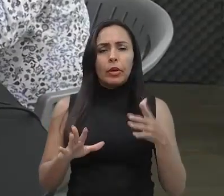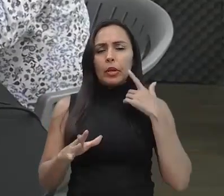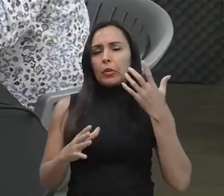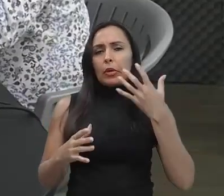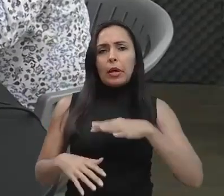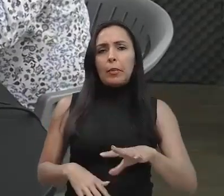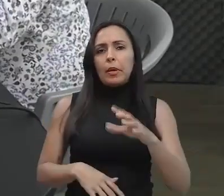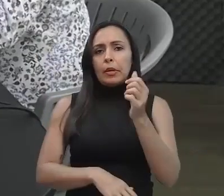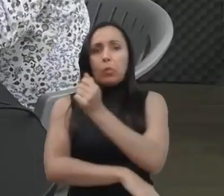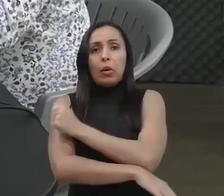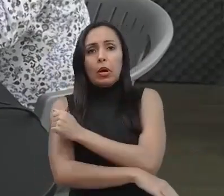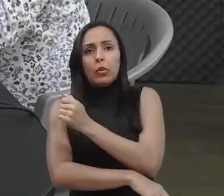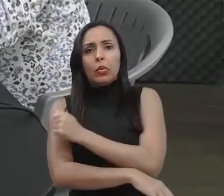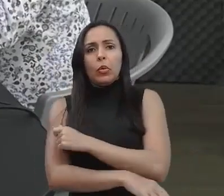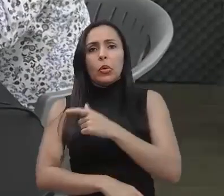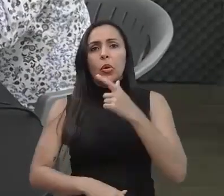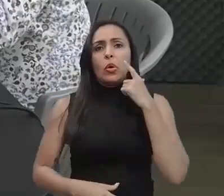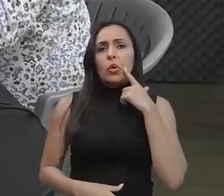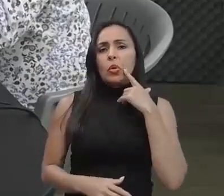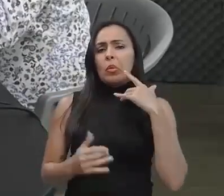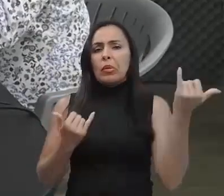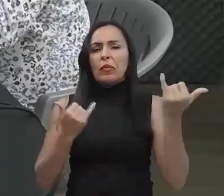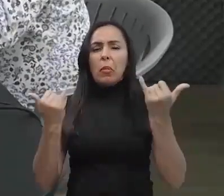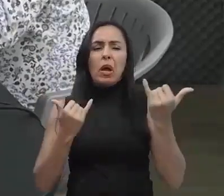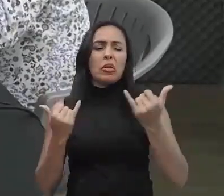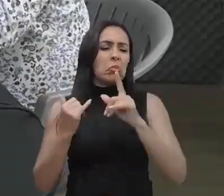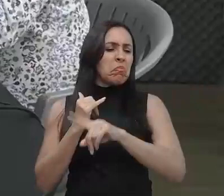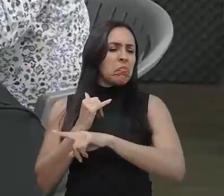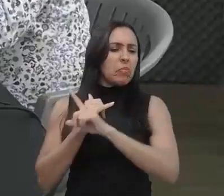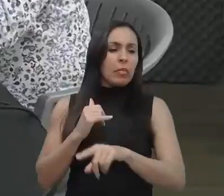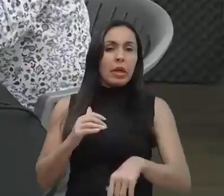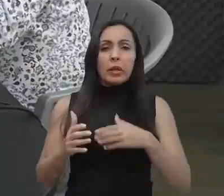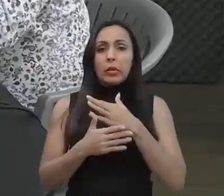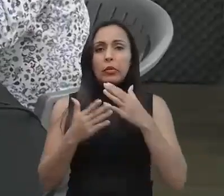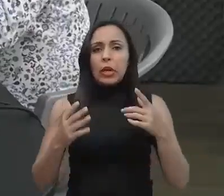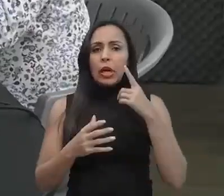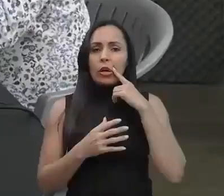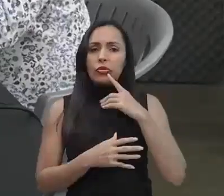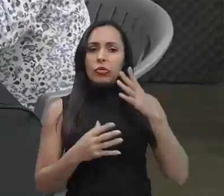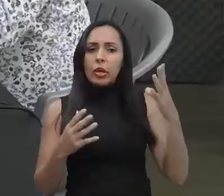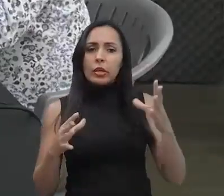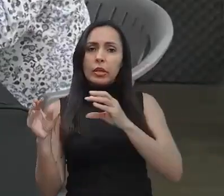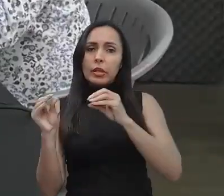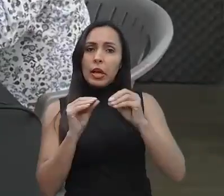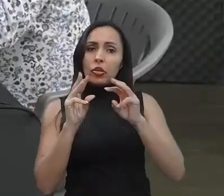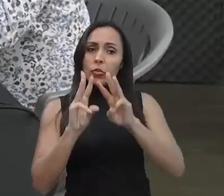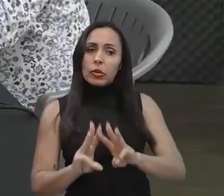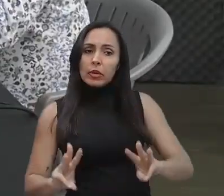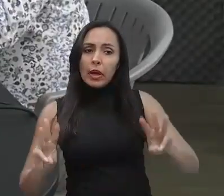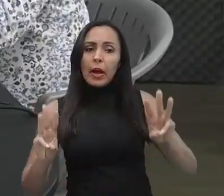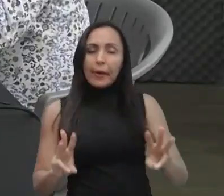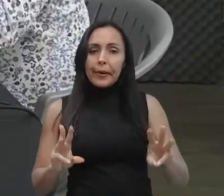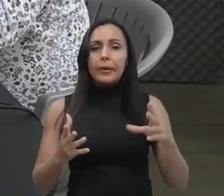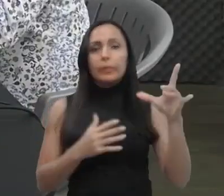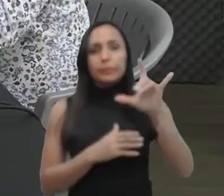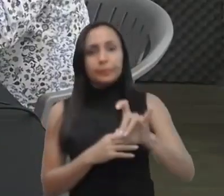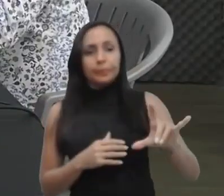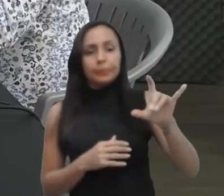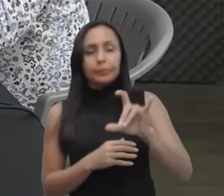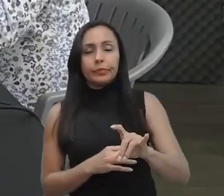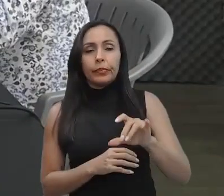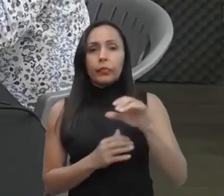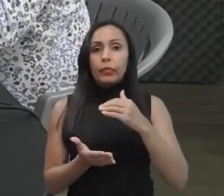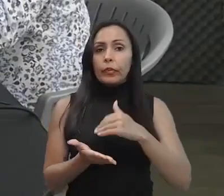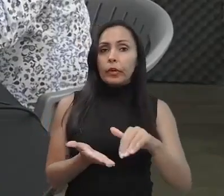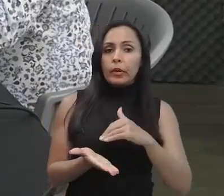gente desinformado Então o que a gente filtra e traz pro site pro Instagram da secretaria ele é